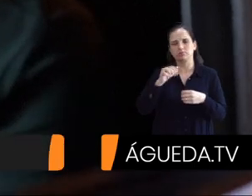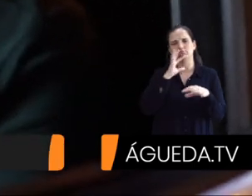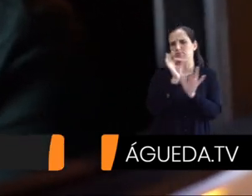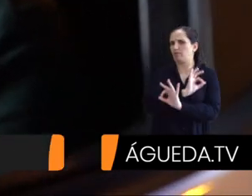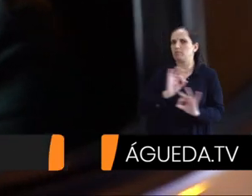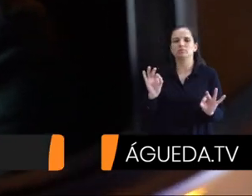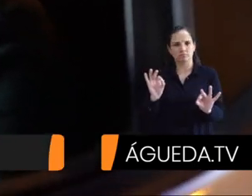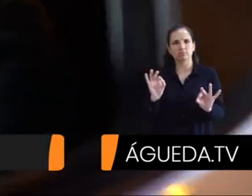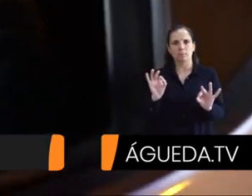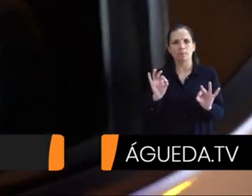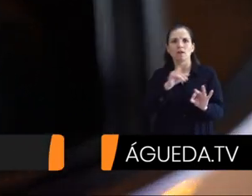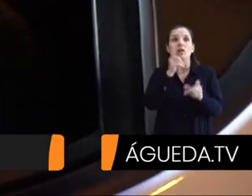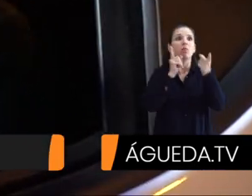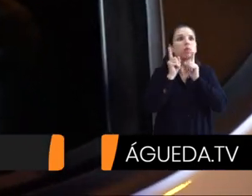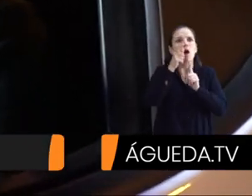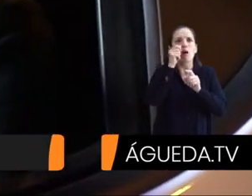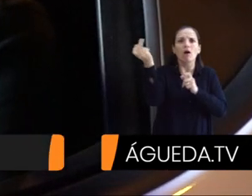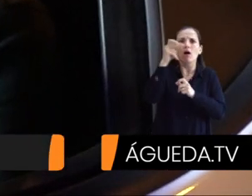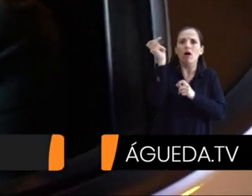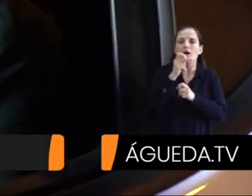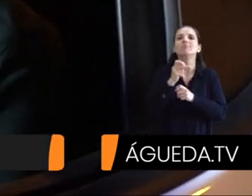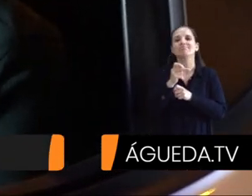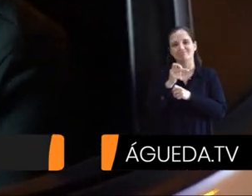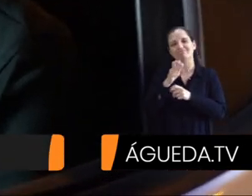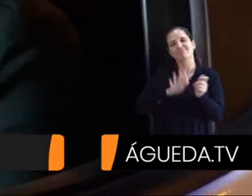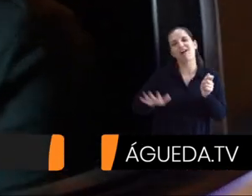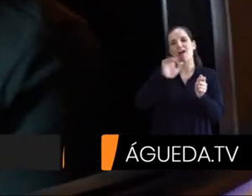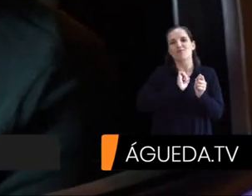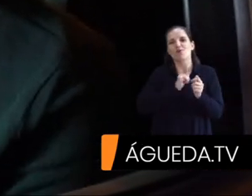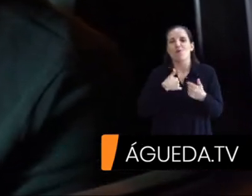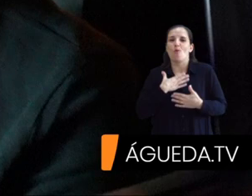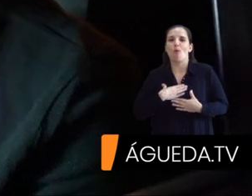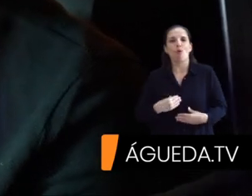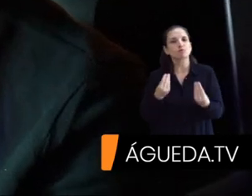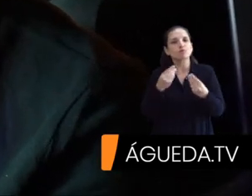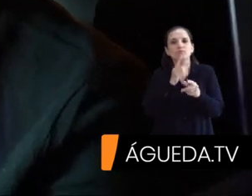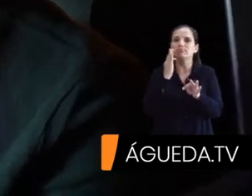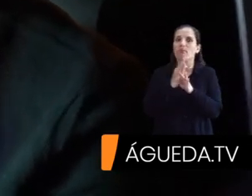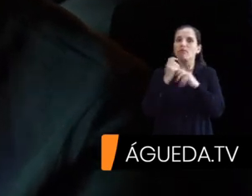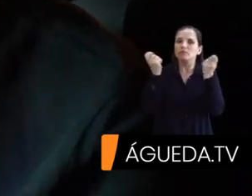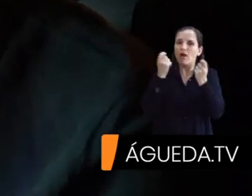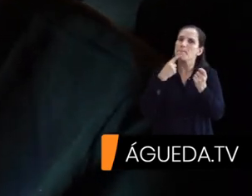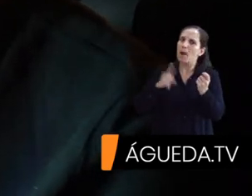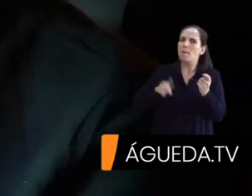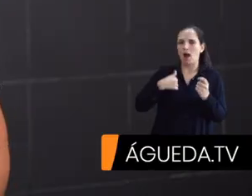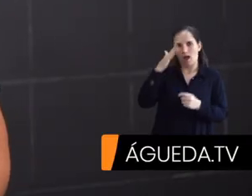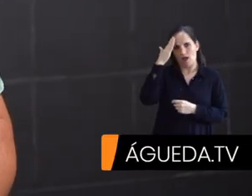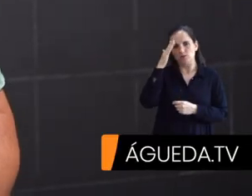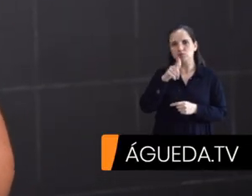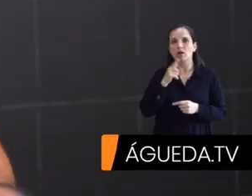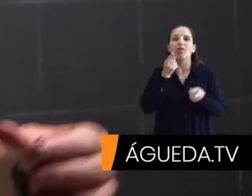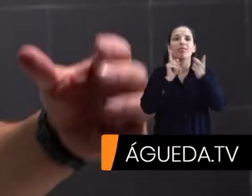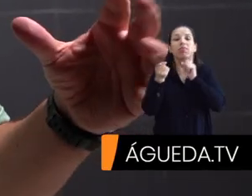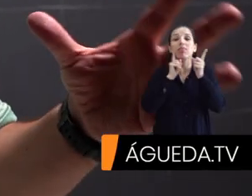Estou fantástico, os artistas por acaso são da minha zona, estou a gostar bastante e acho que é um evento que devia-se fazer mais vezes. Para quem